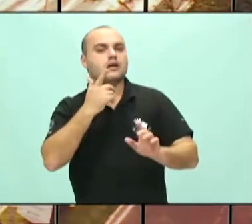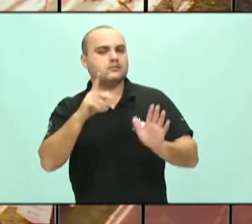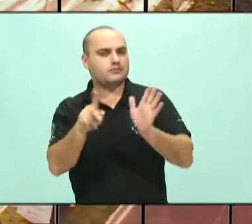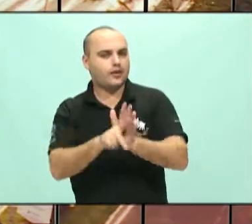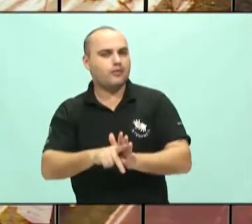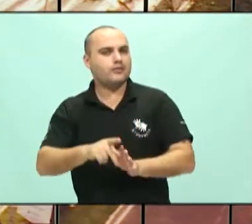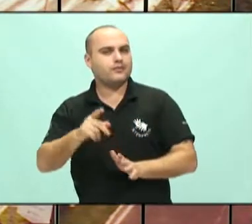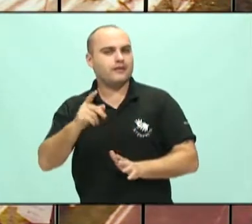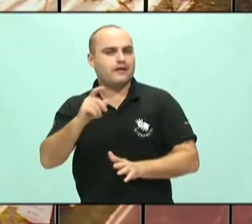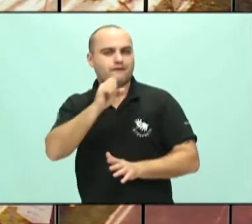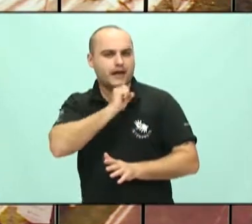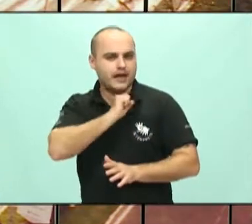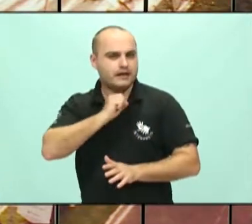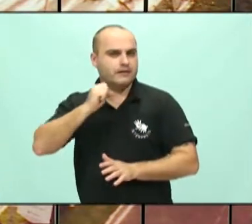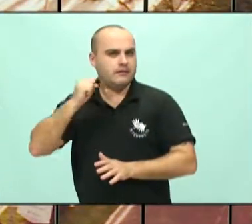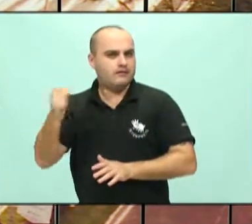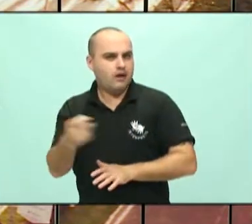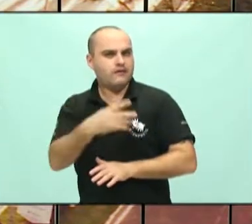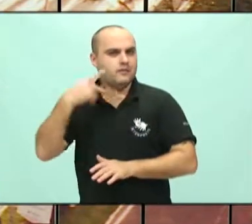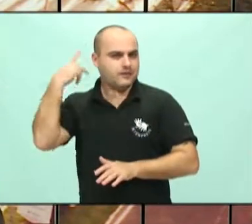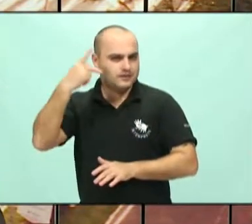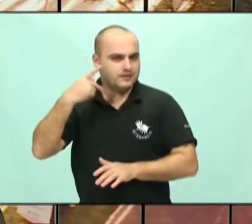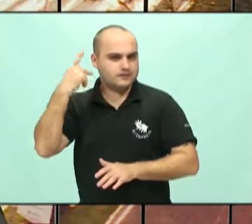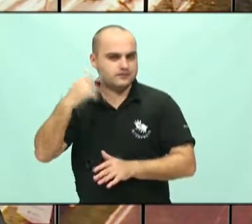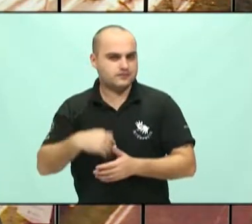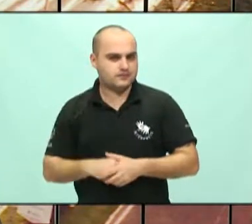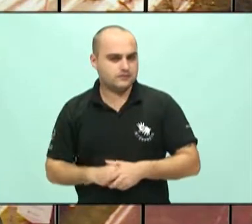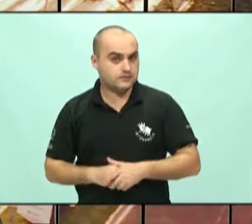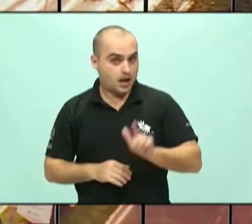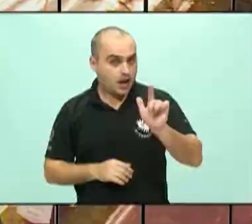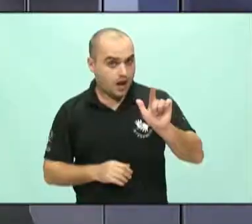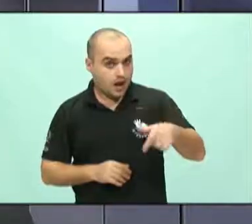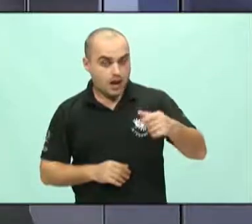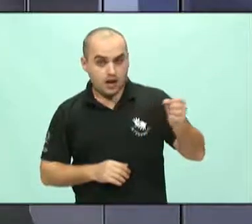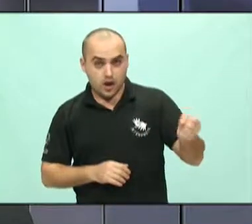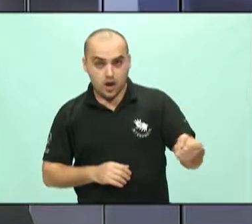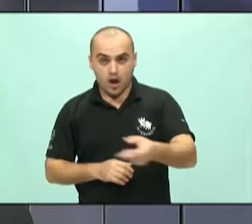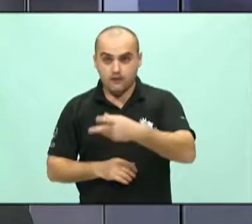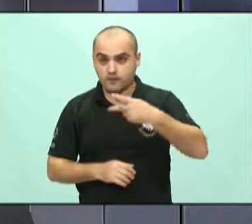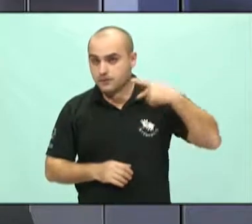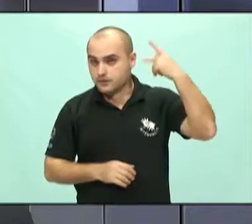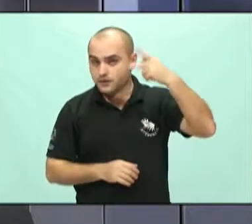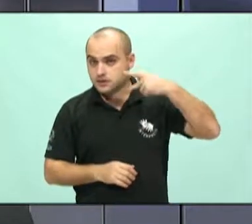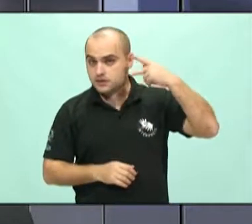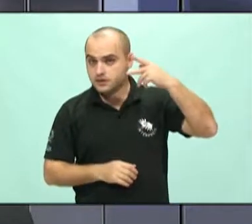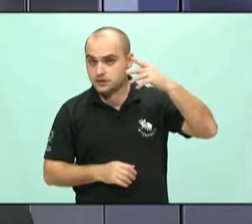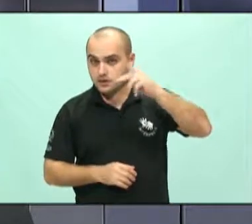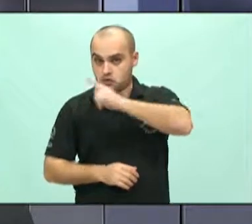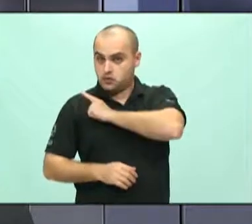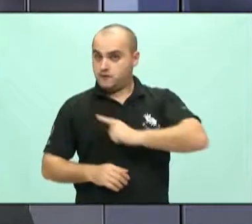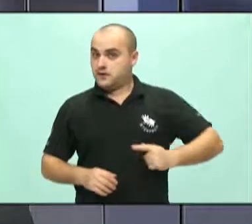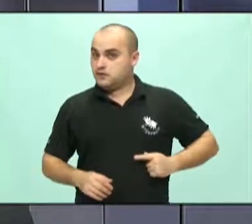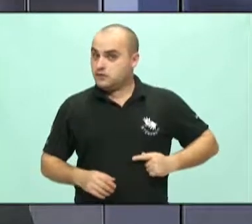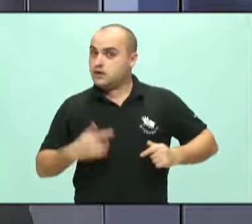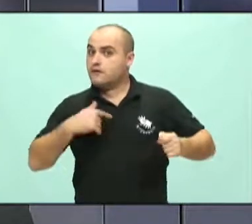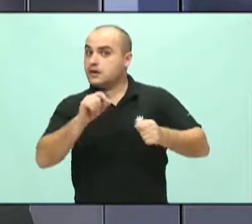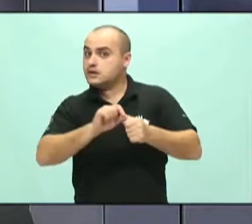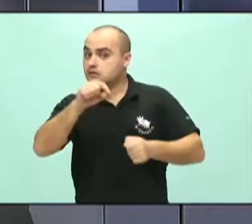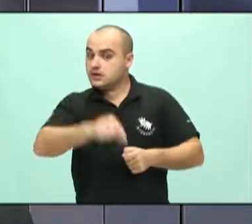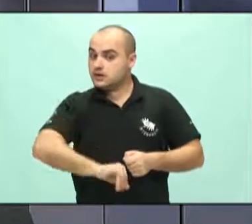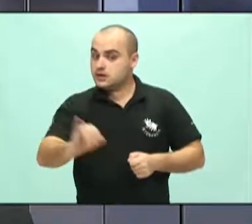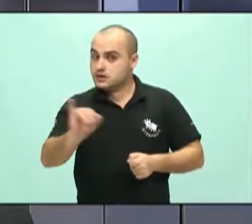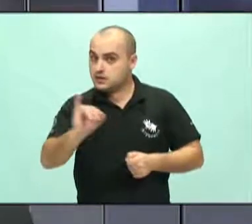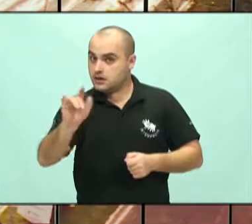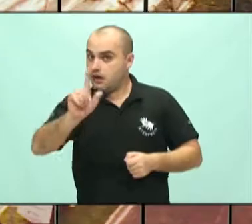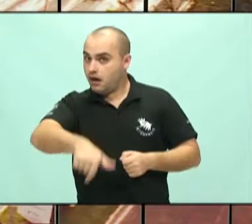política, velha política e tal e tal. Sem dúvida. Seria a nova política que o governador Moisés está fazendo com Itajaí